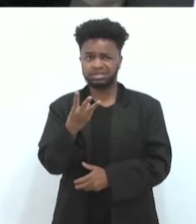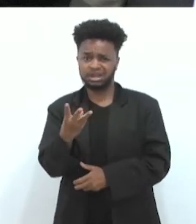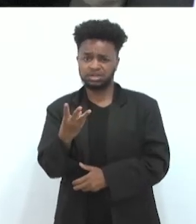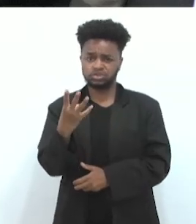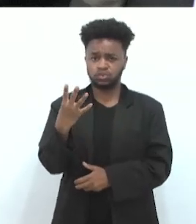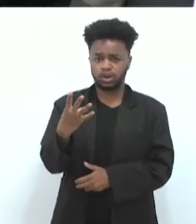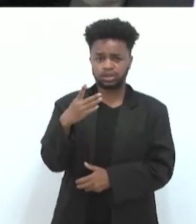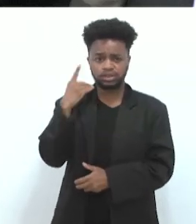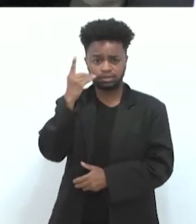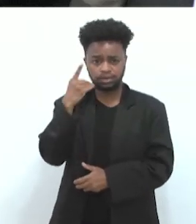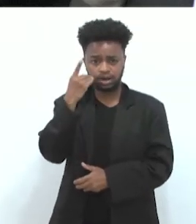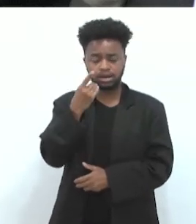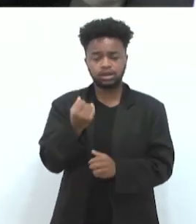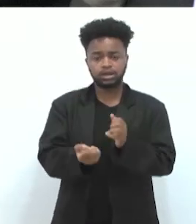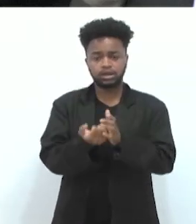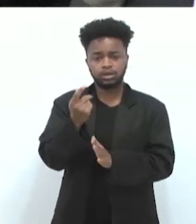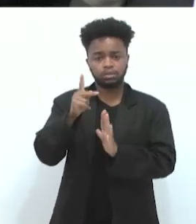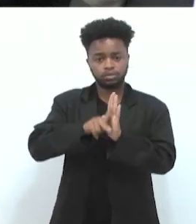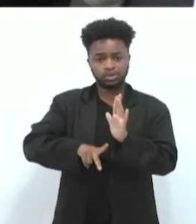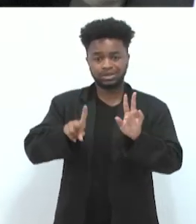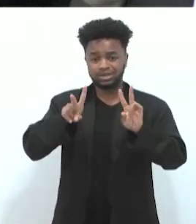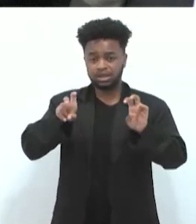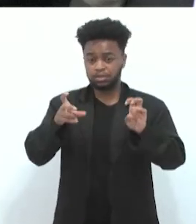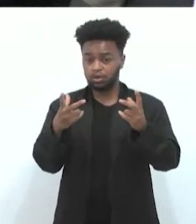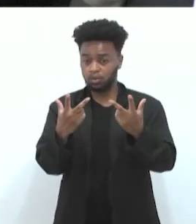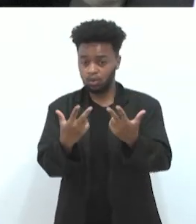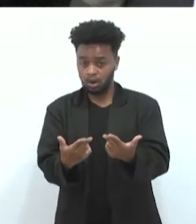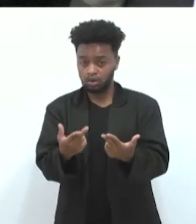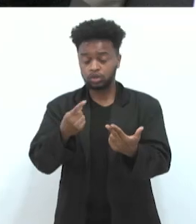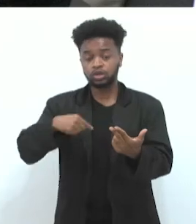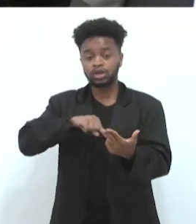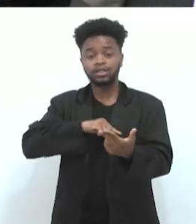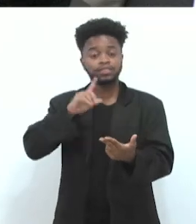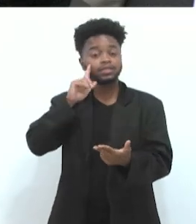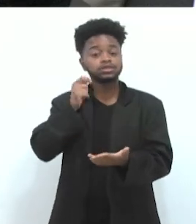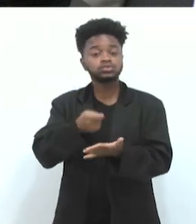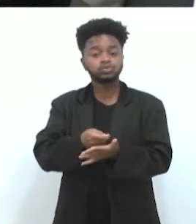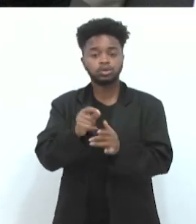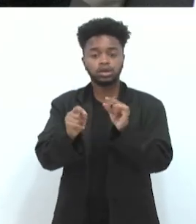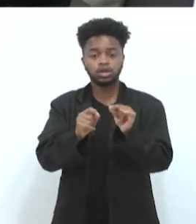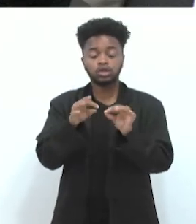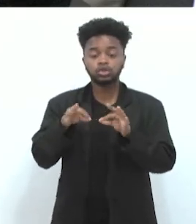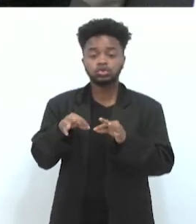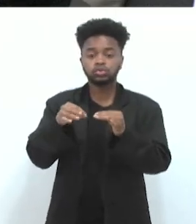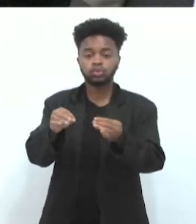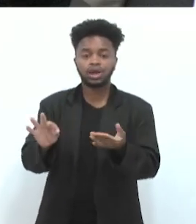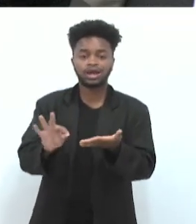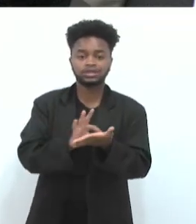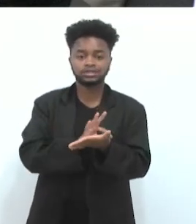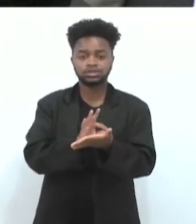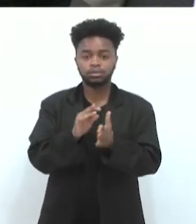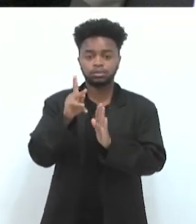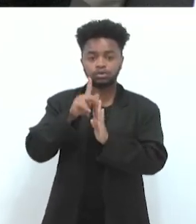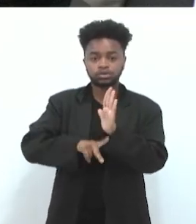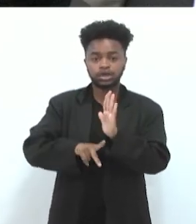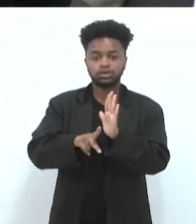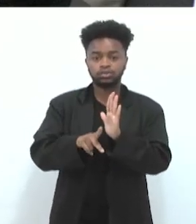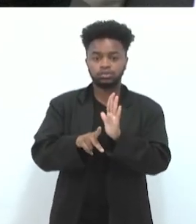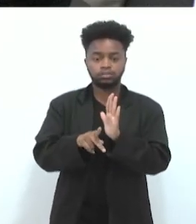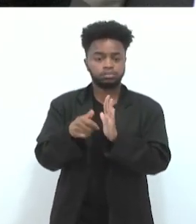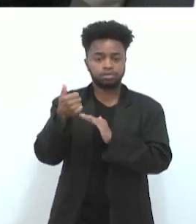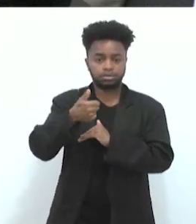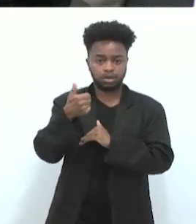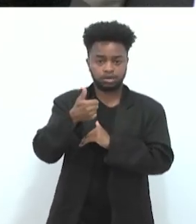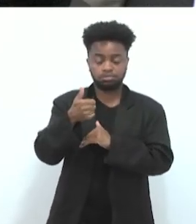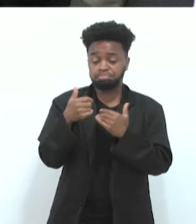bancada, apresentado um projeto sobre o mesmo tema, definimos entre a gente. Então, vamos todos assinar o projeto que foi apresentado primeiro. E eu não tenho dúvida